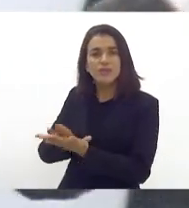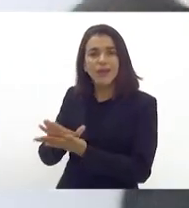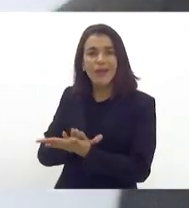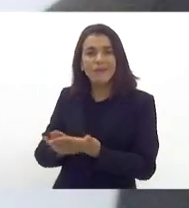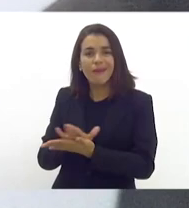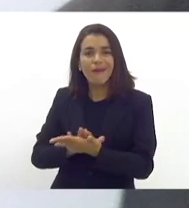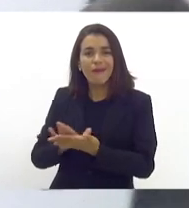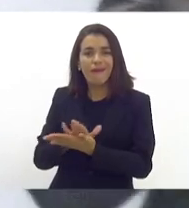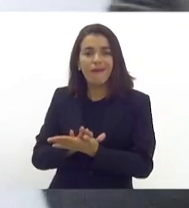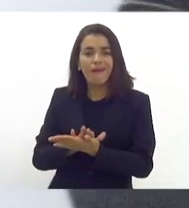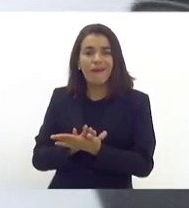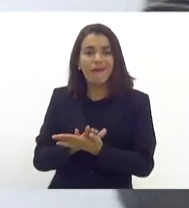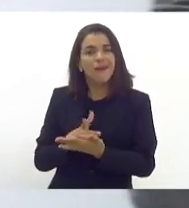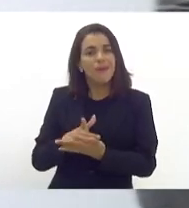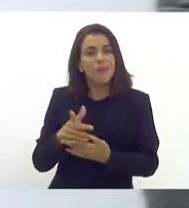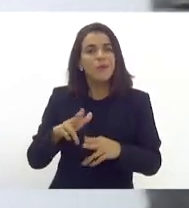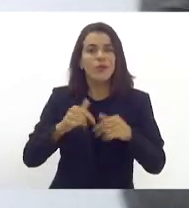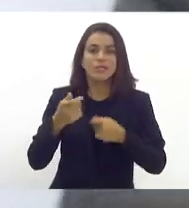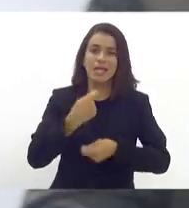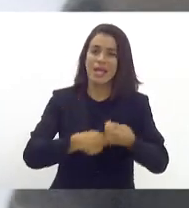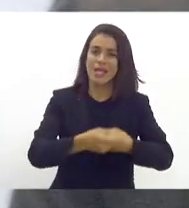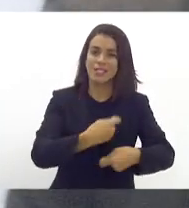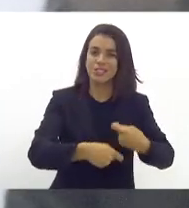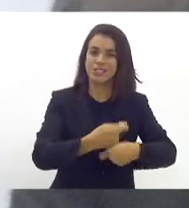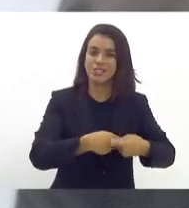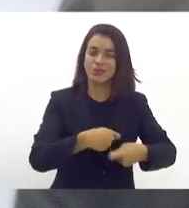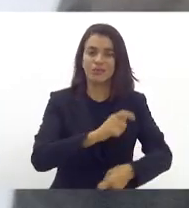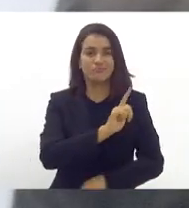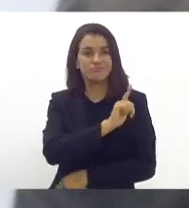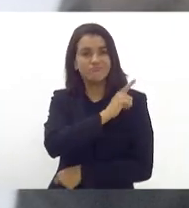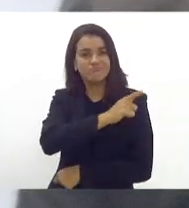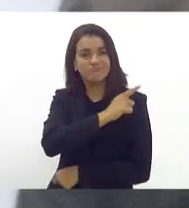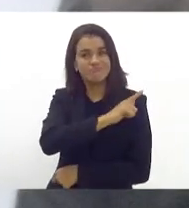a gente tem que gerir esse processo Isto é